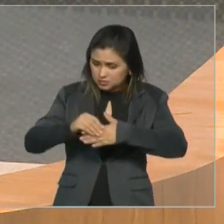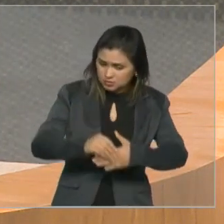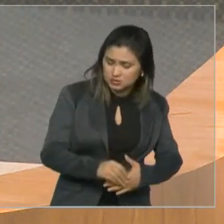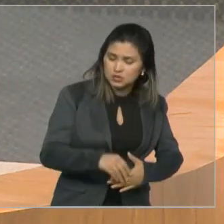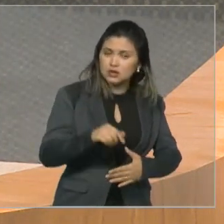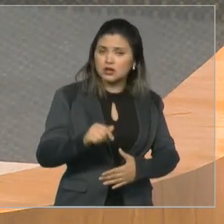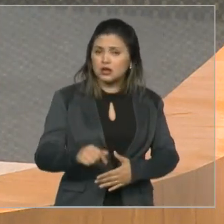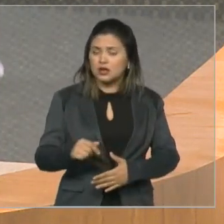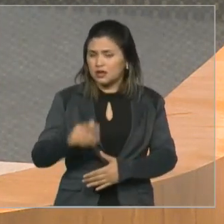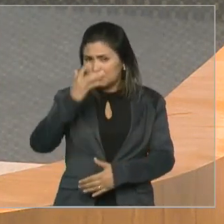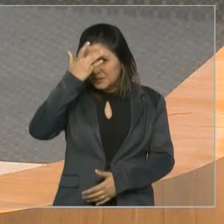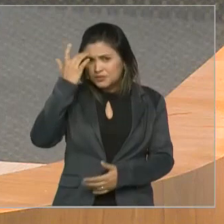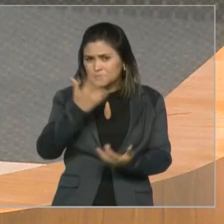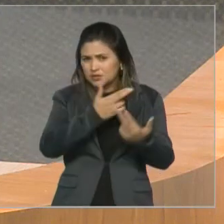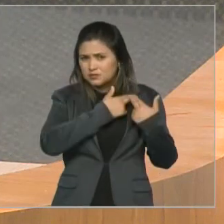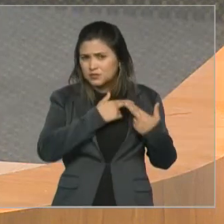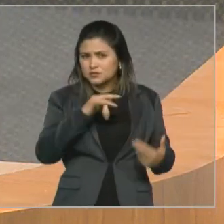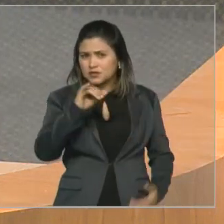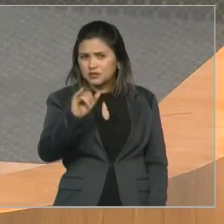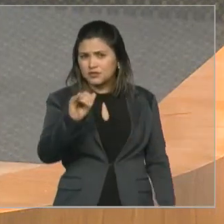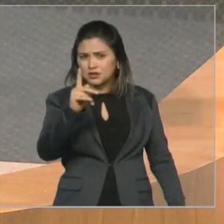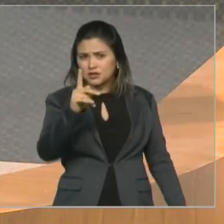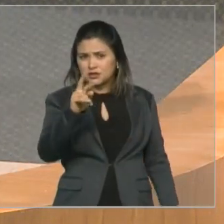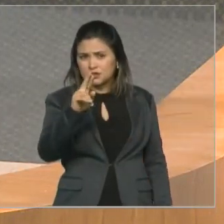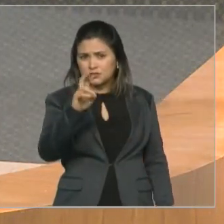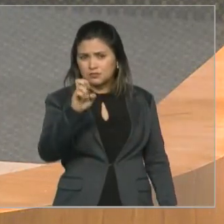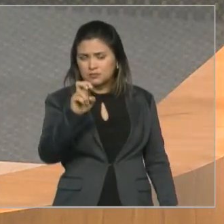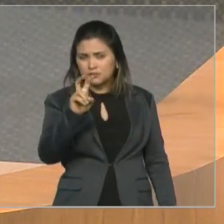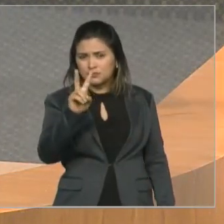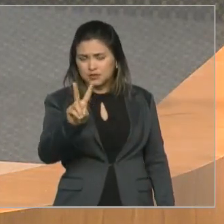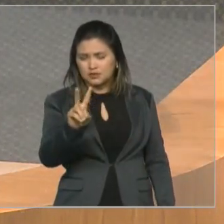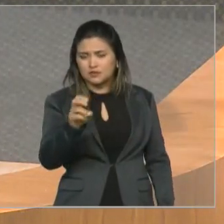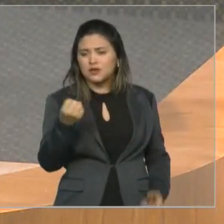esclarecimentos, uma máquina que foi inchada, vejam só a